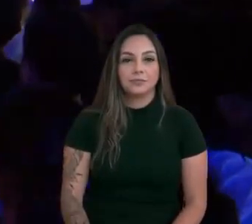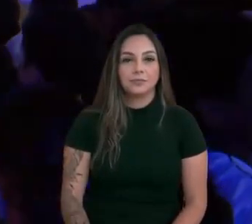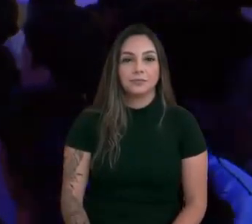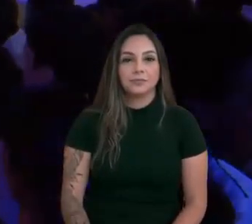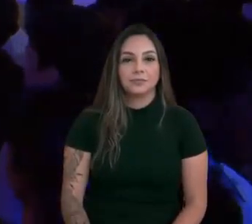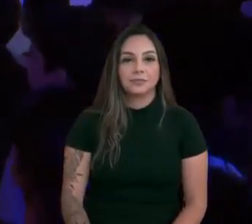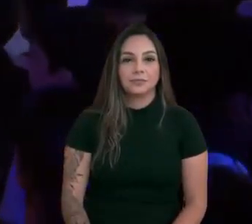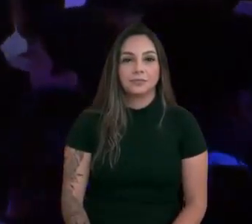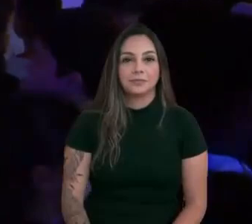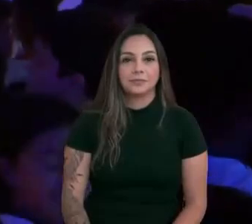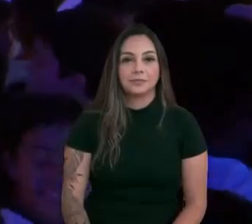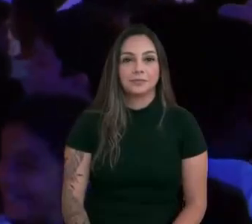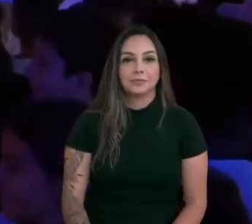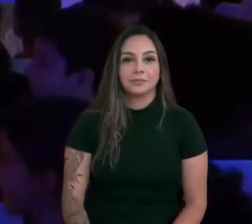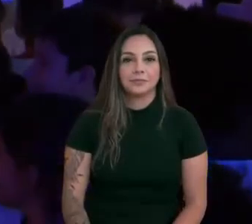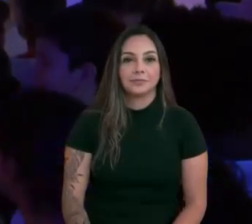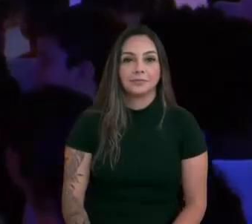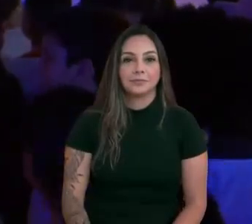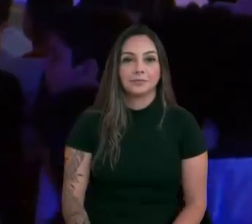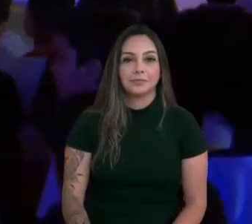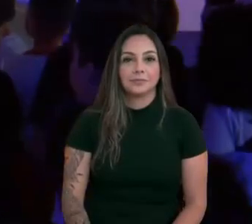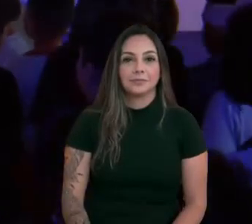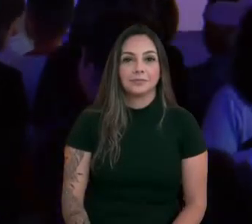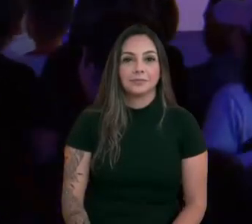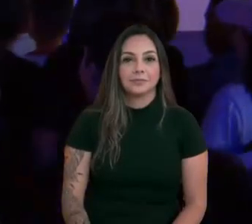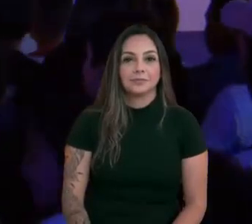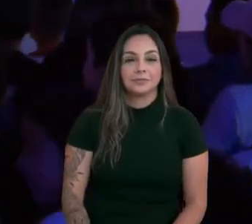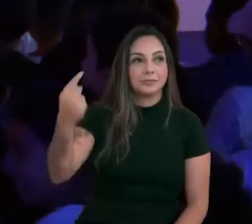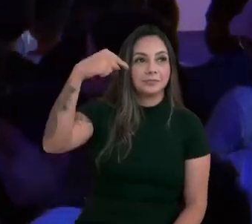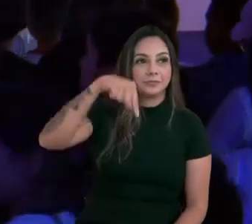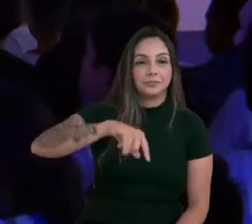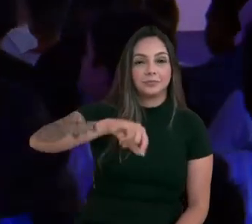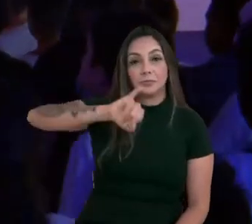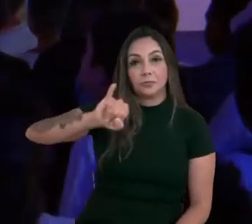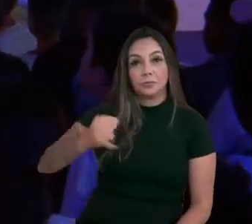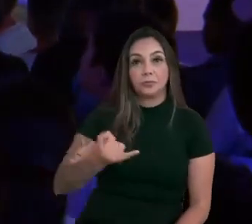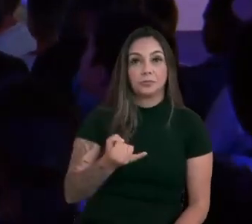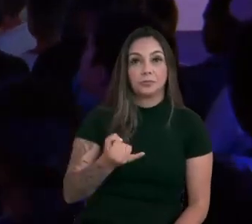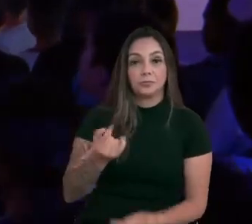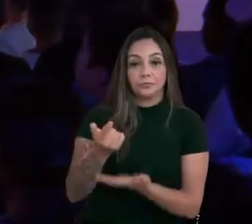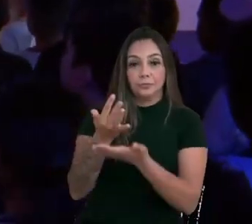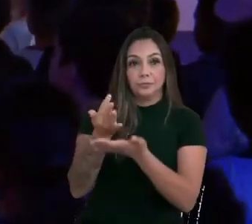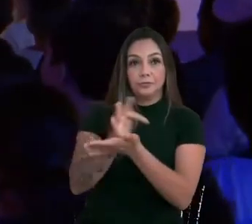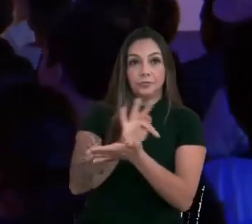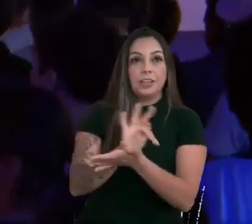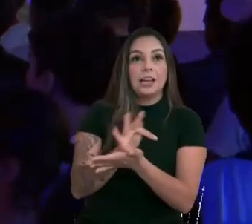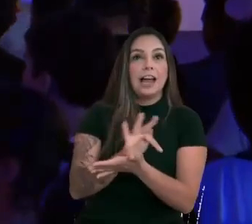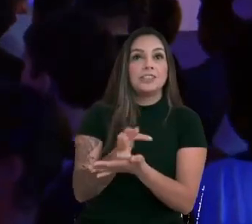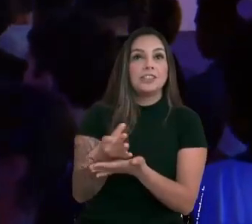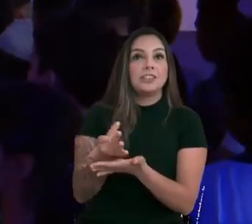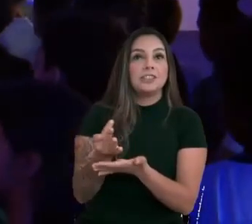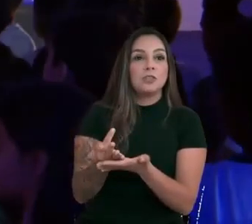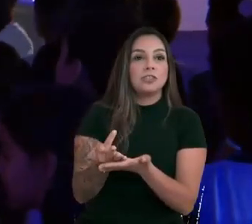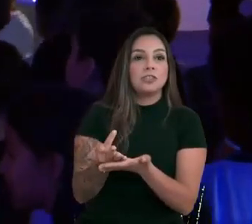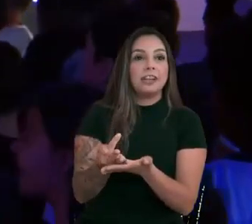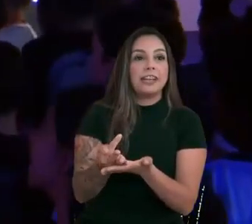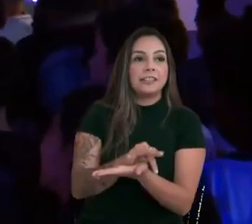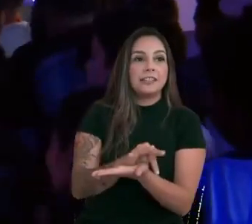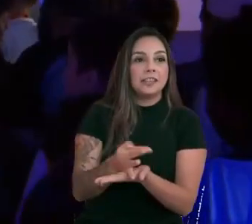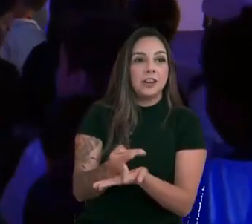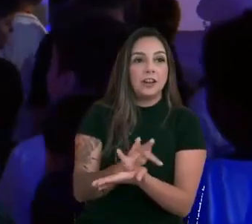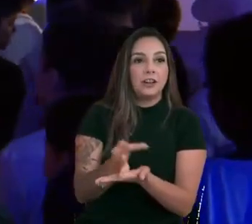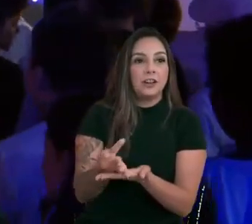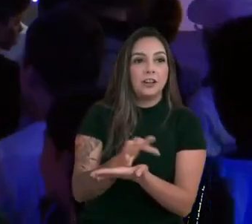No reino de Azulha, viemos curtir o Fli Araxá. Que legal, que legal, que legal,